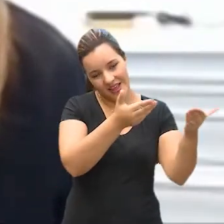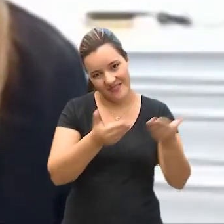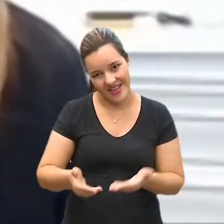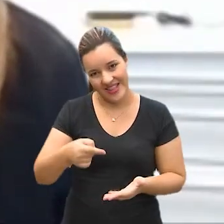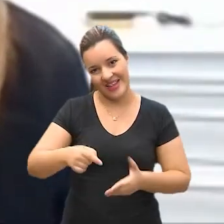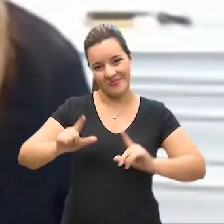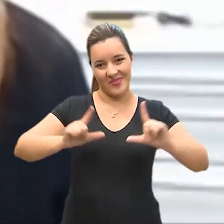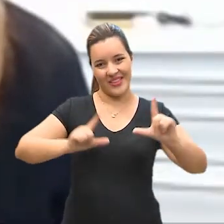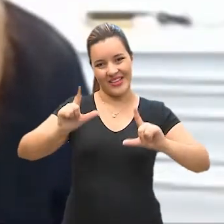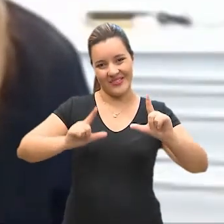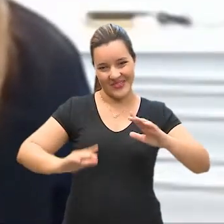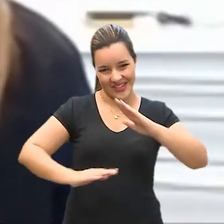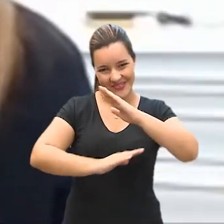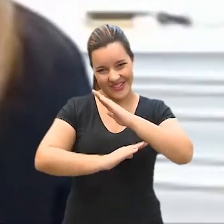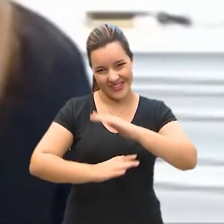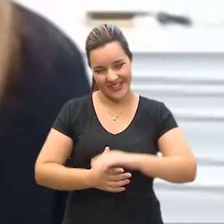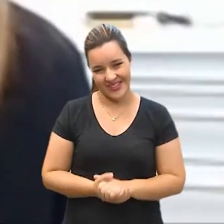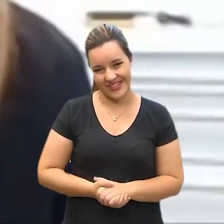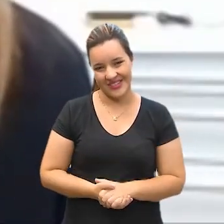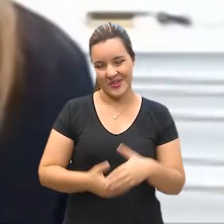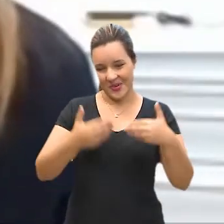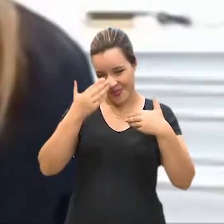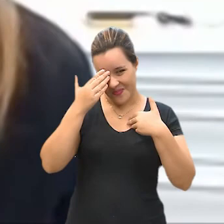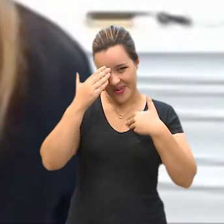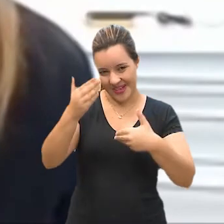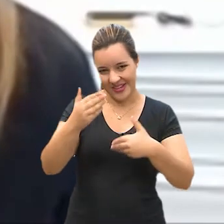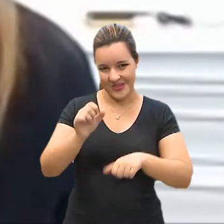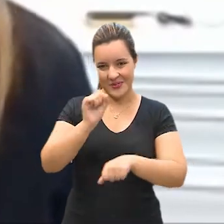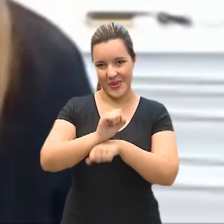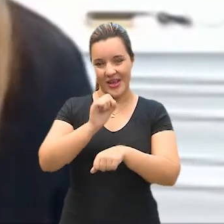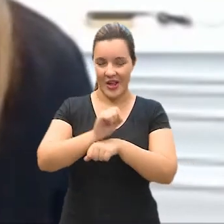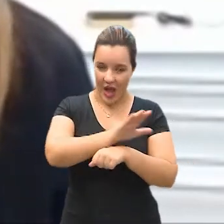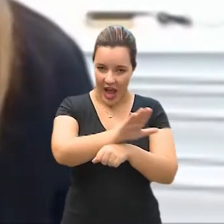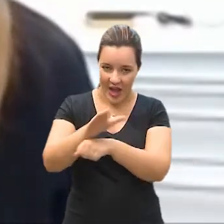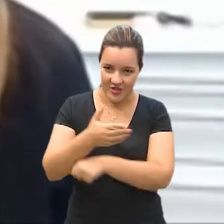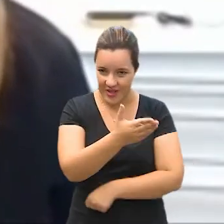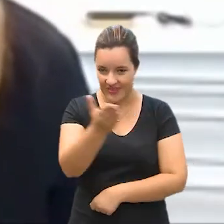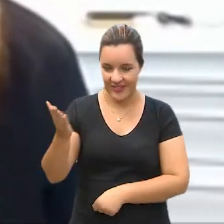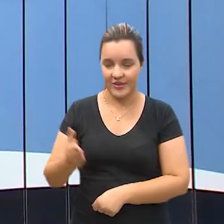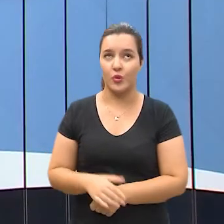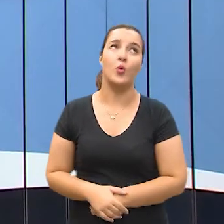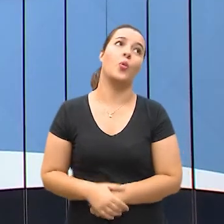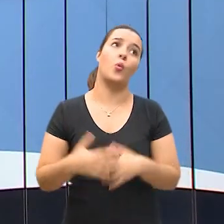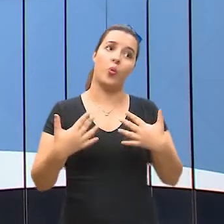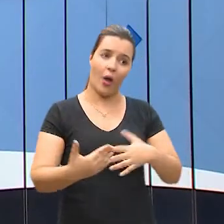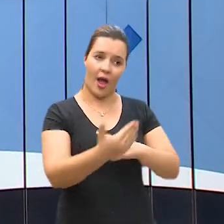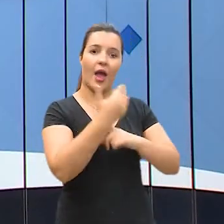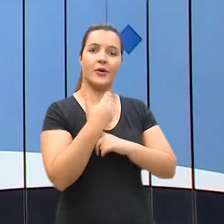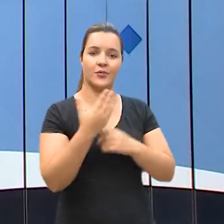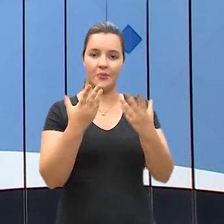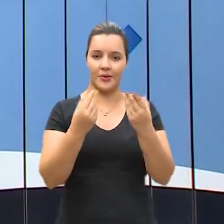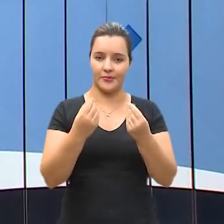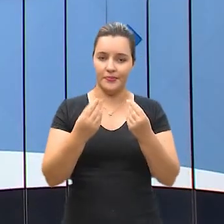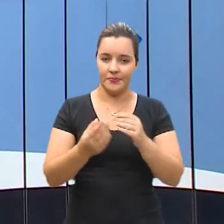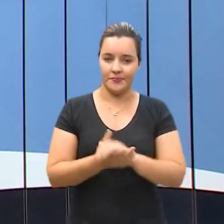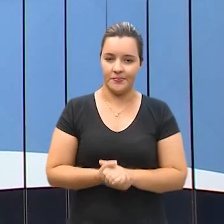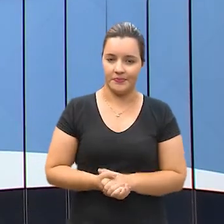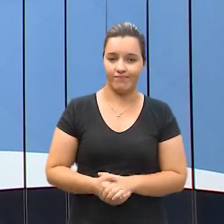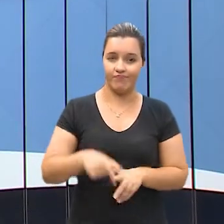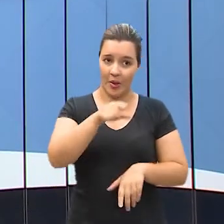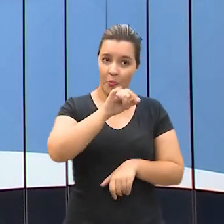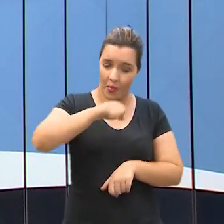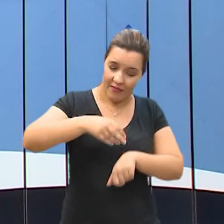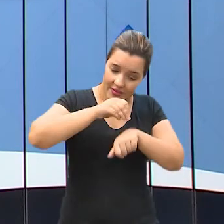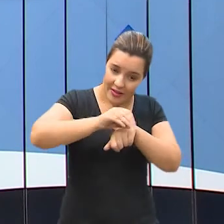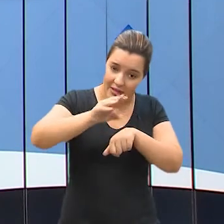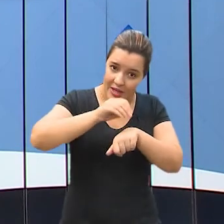aqui com a gente. Muito obrigada, gente. Espero que eu tenha ajudado um pouquinho. Ajudou e muito, né, gente? Olha, pega essas dicas